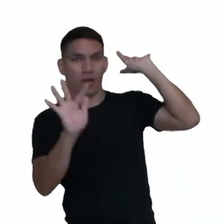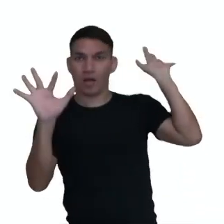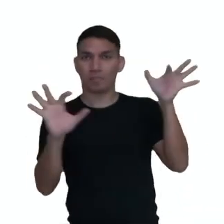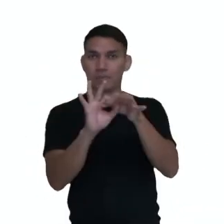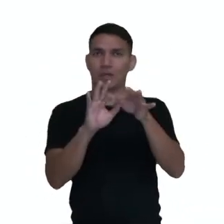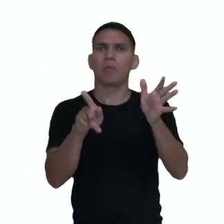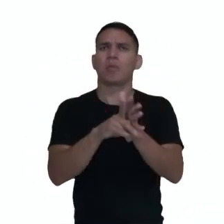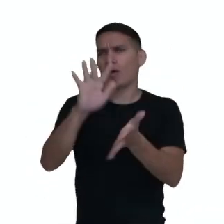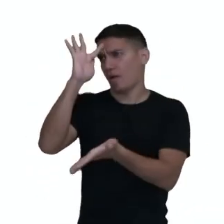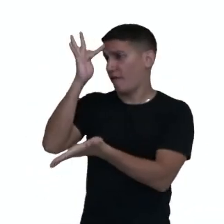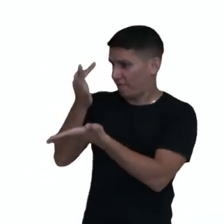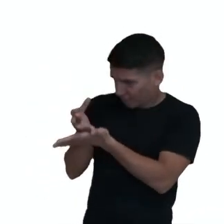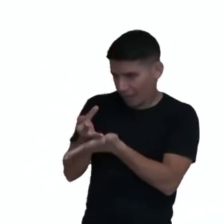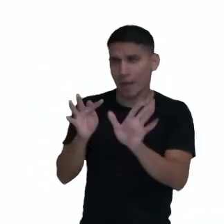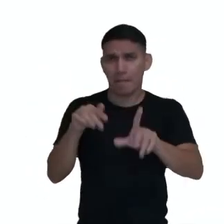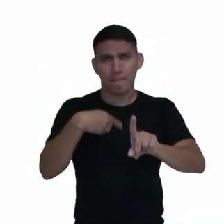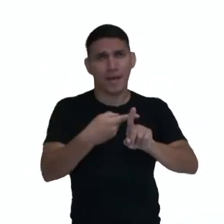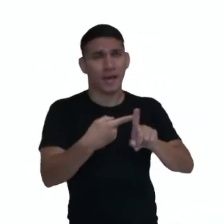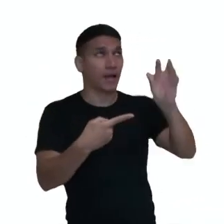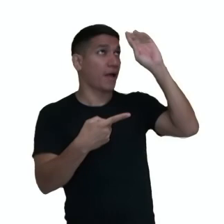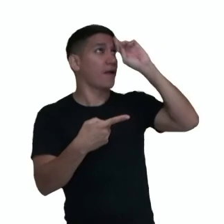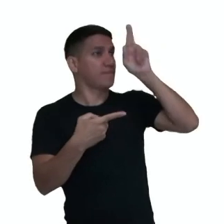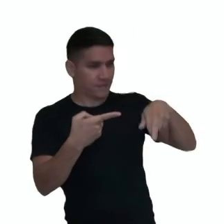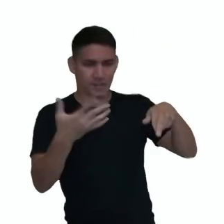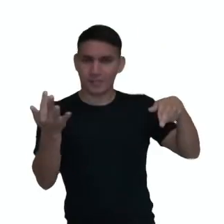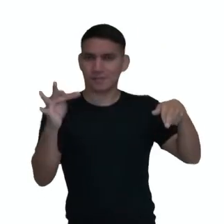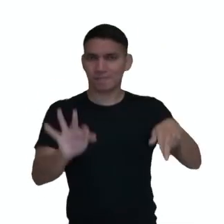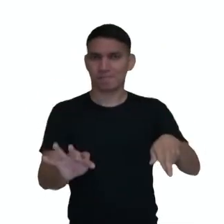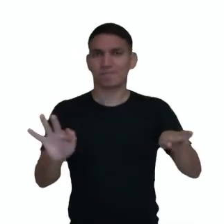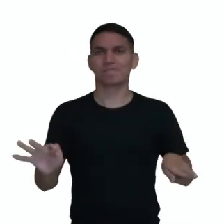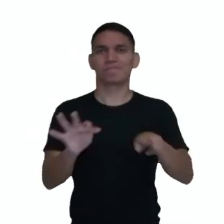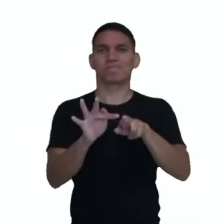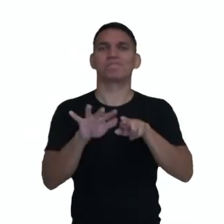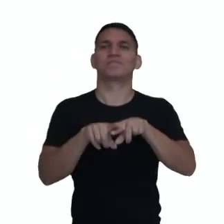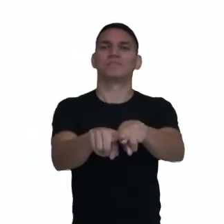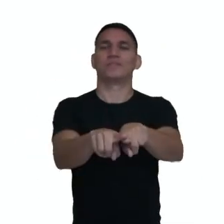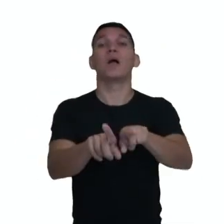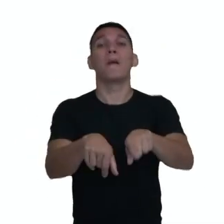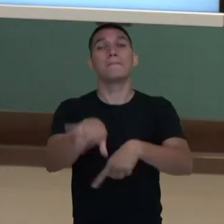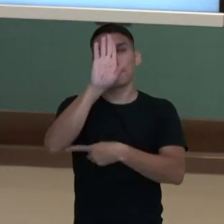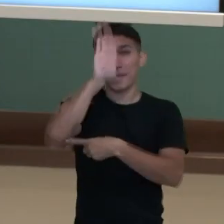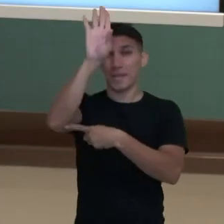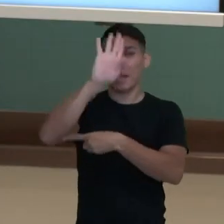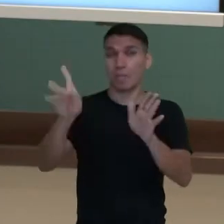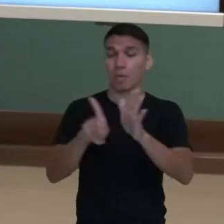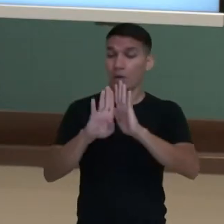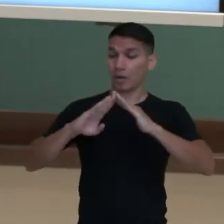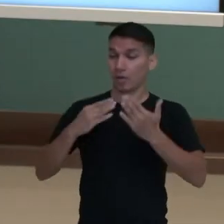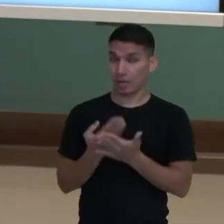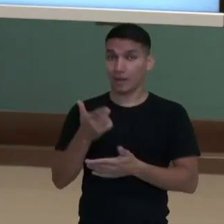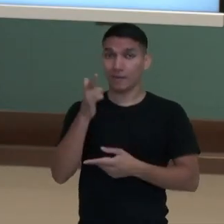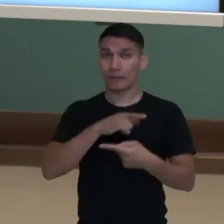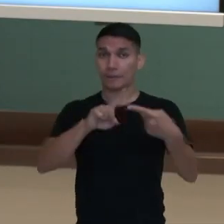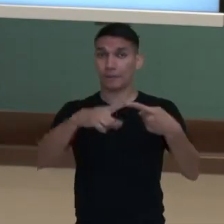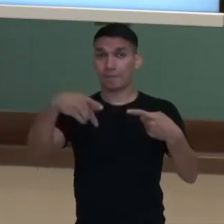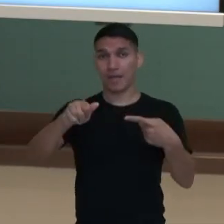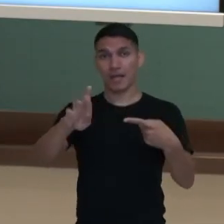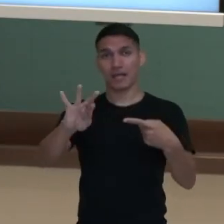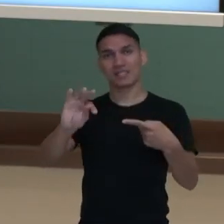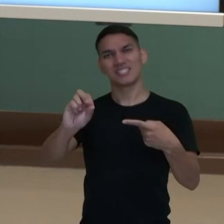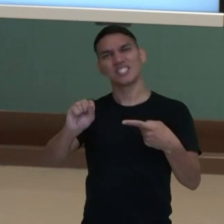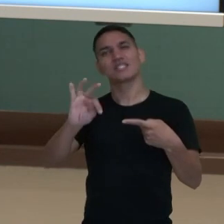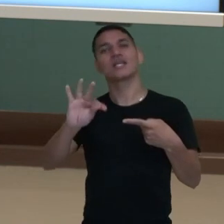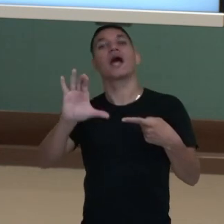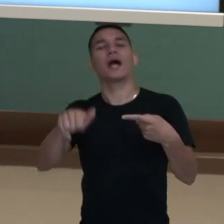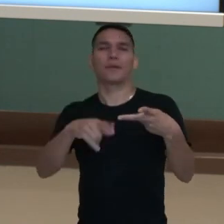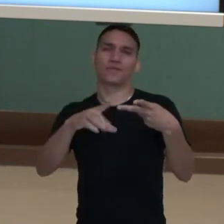fé cristã com a razão filosófica. As duas principais escolas da filosofia medieval foram duas, a patrística